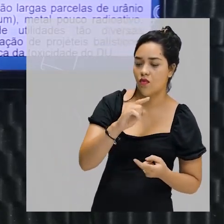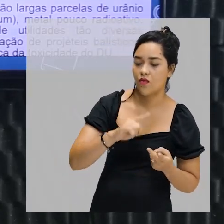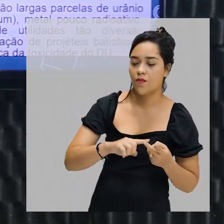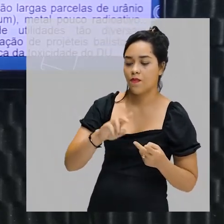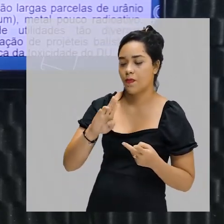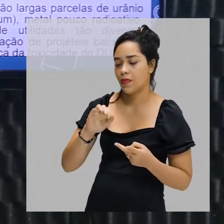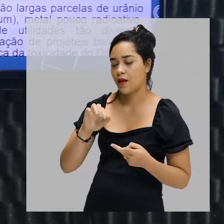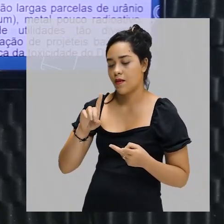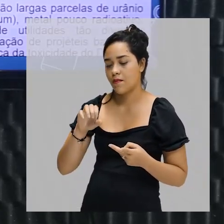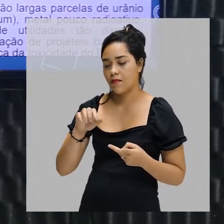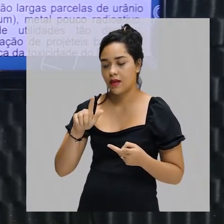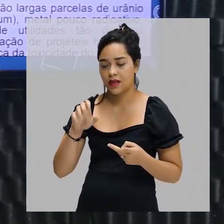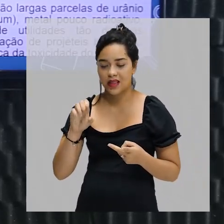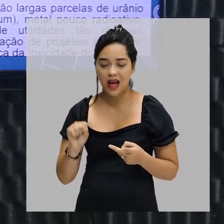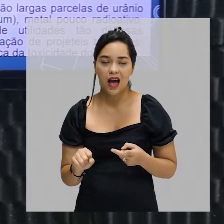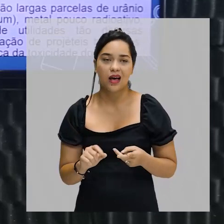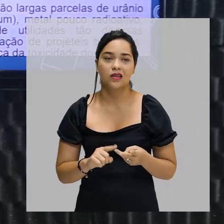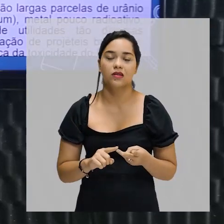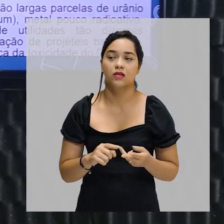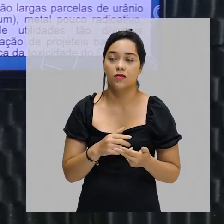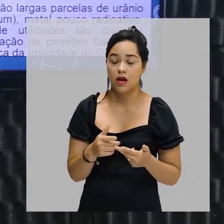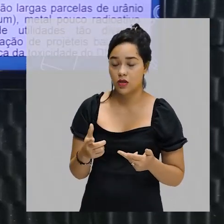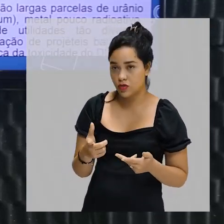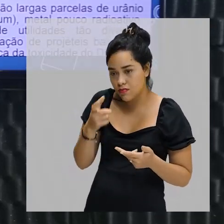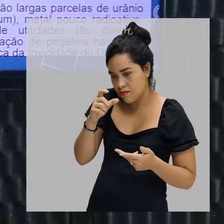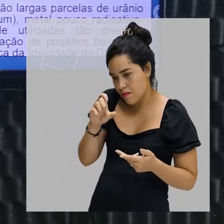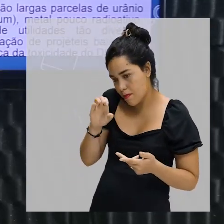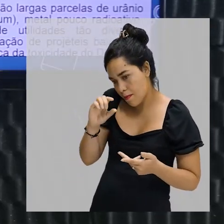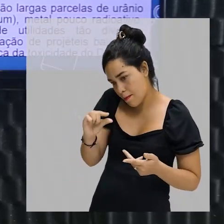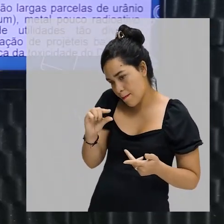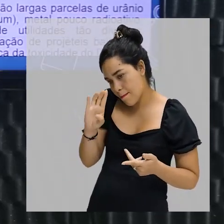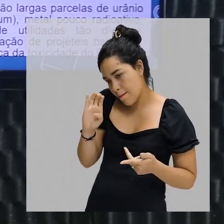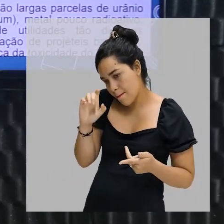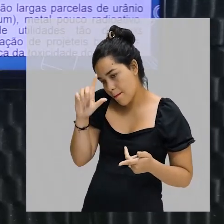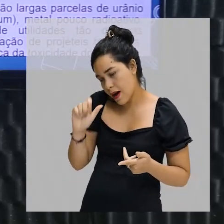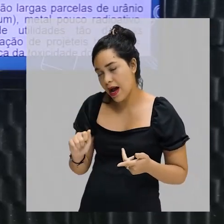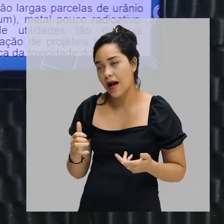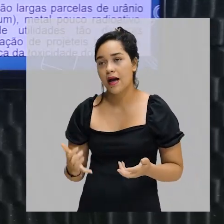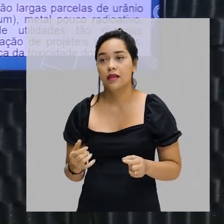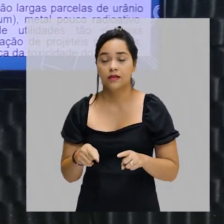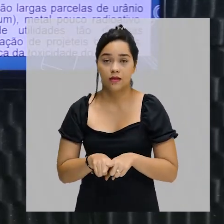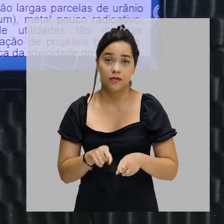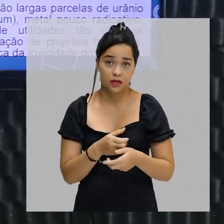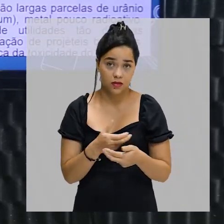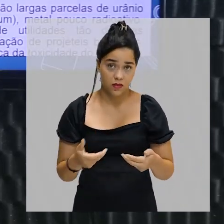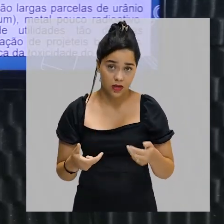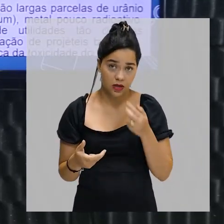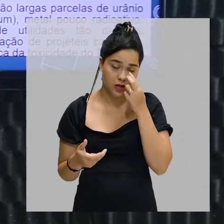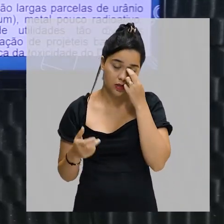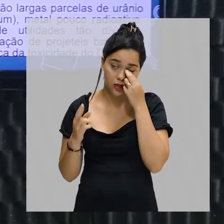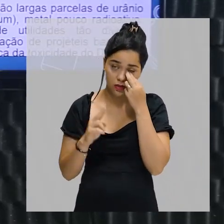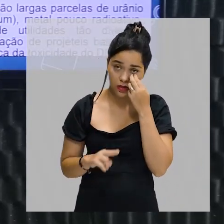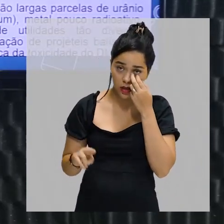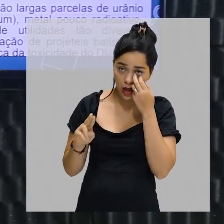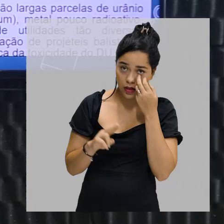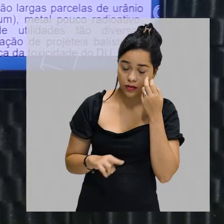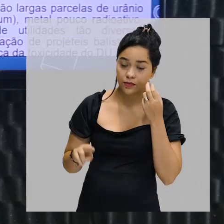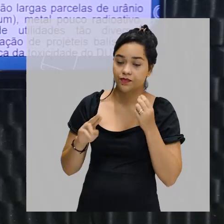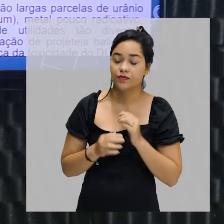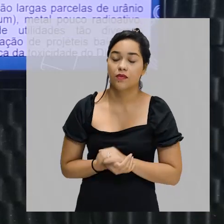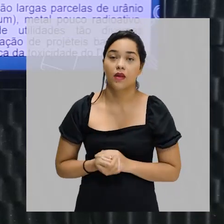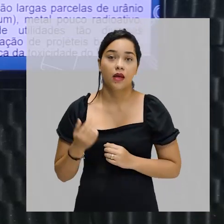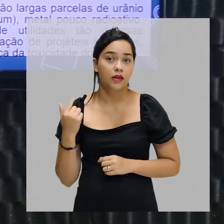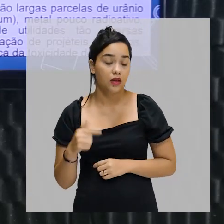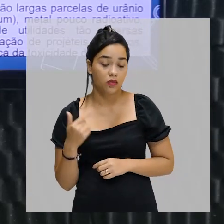blindagem, né, e fabricação de projéteis balísticos, certo? Então esses são os fins que é utilizado. Não